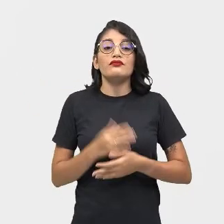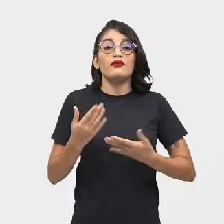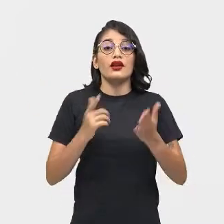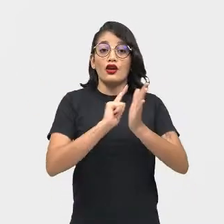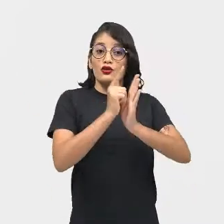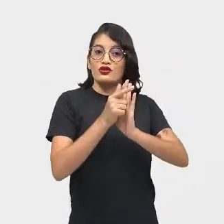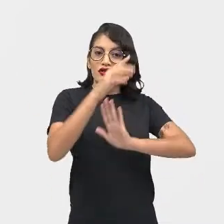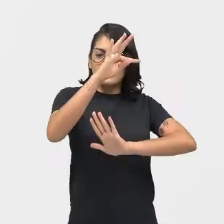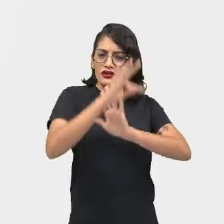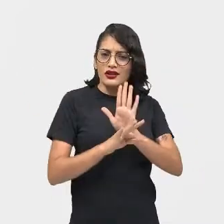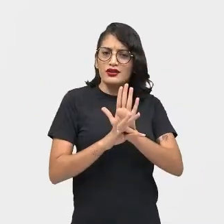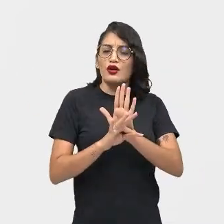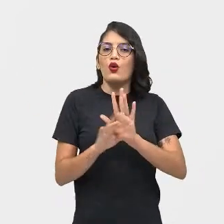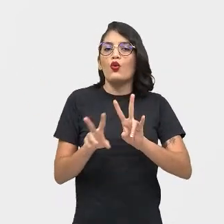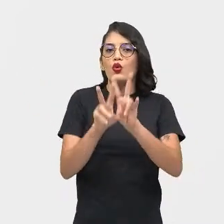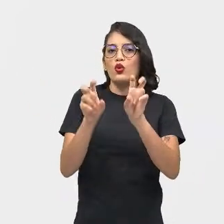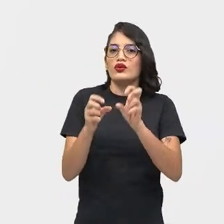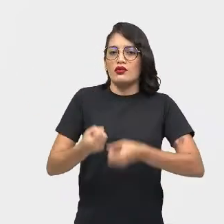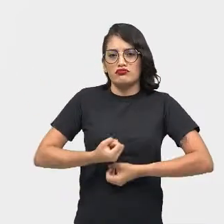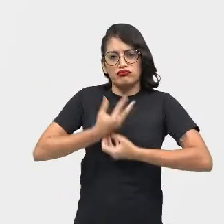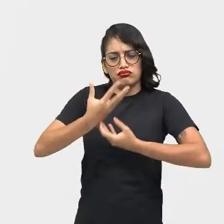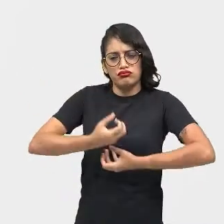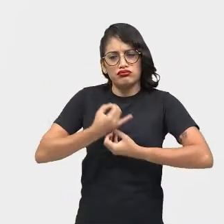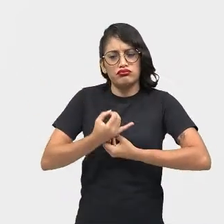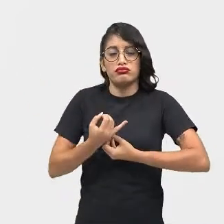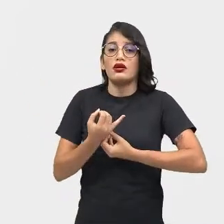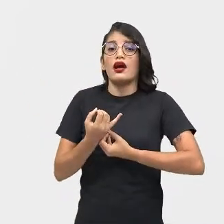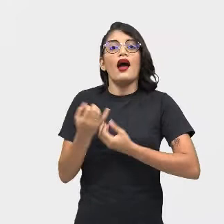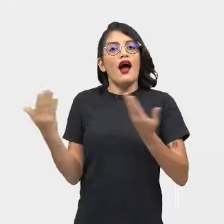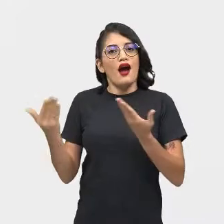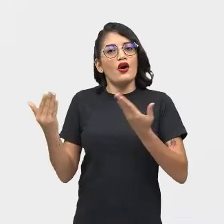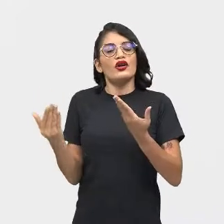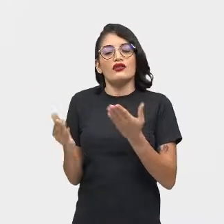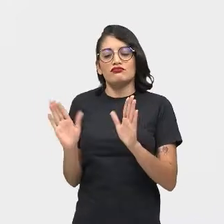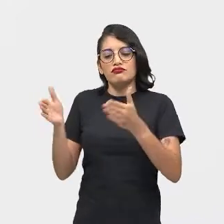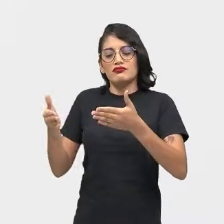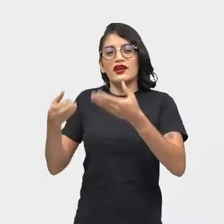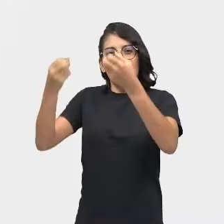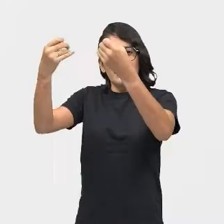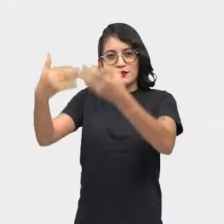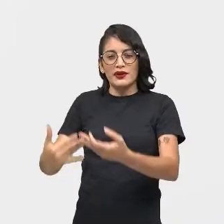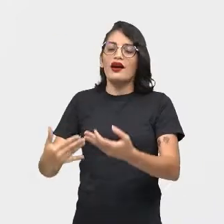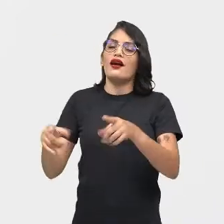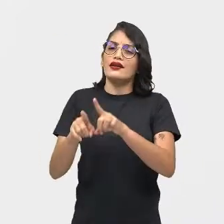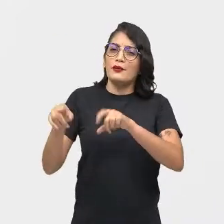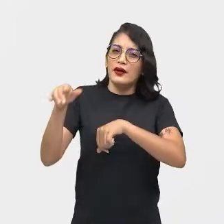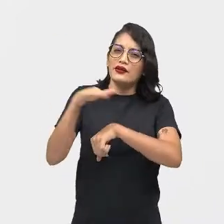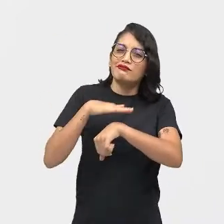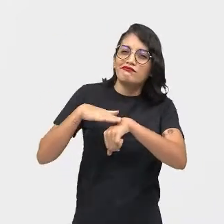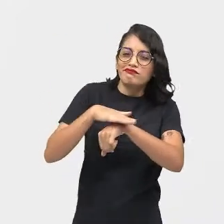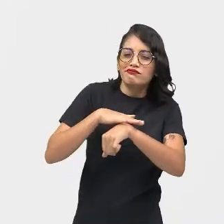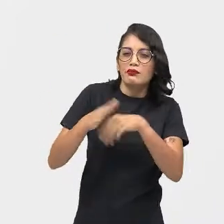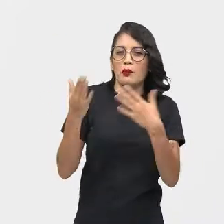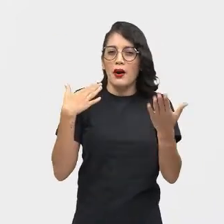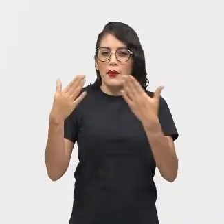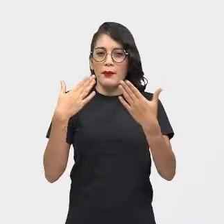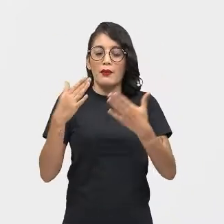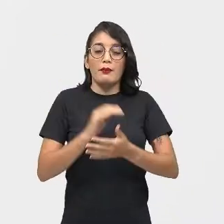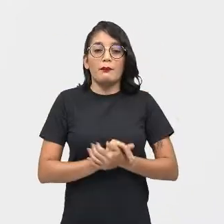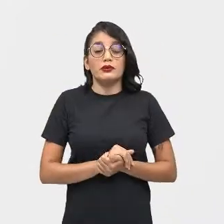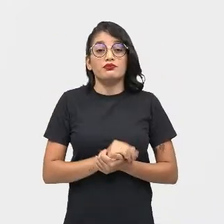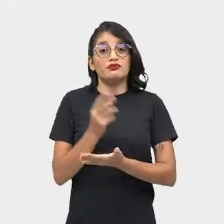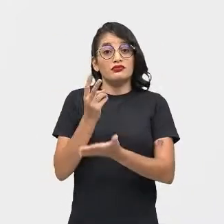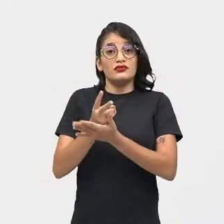gênero textual, poema, é sobre ele que nós vamos falar, vamos conversar. Olha que interessante, sempre que